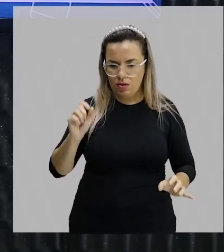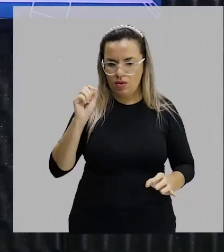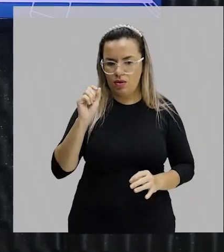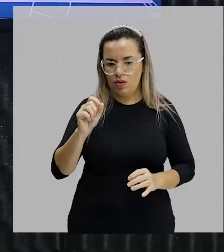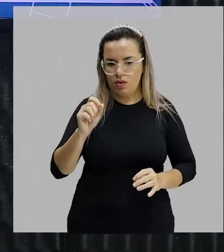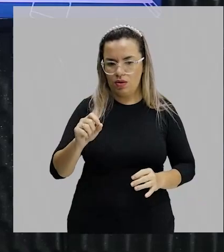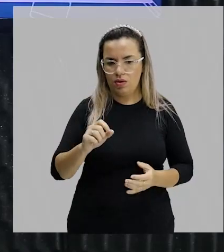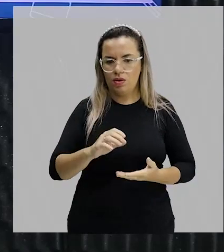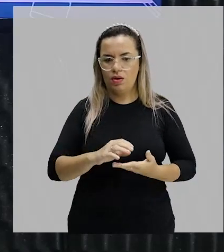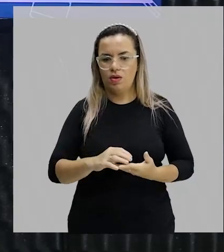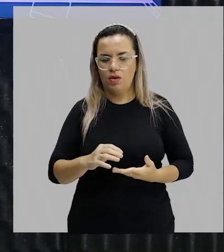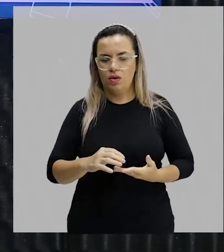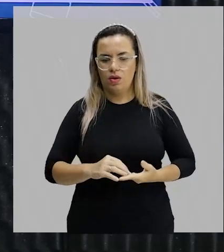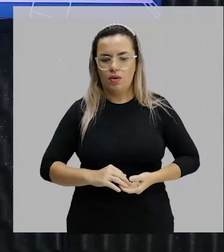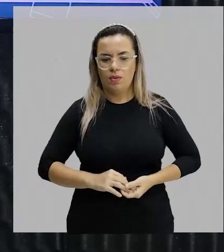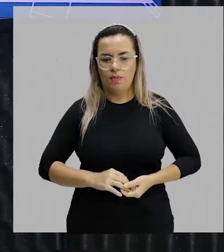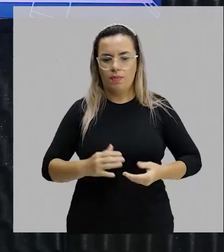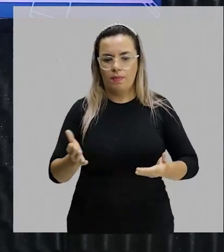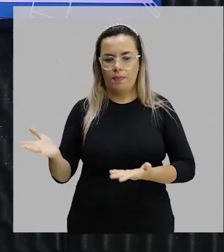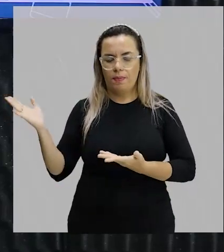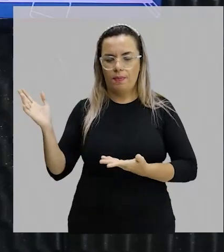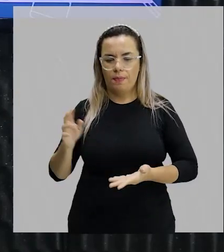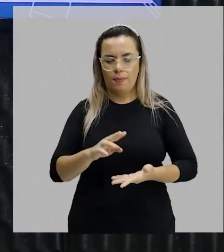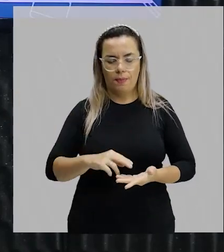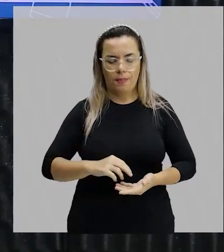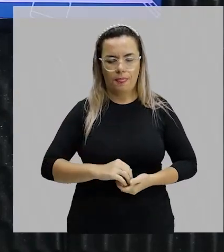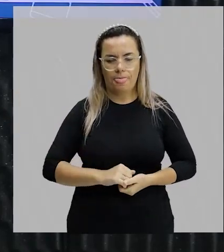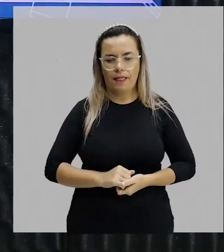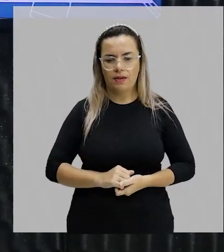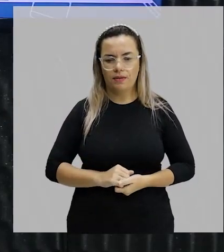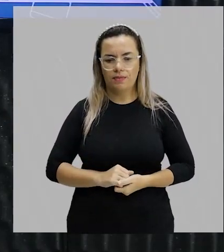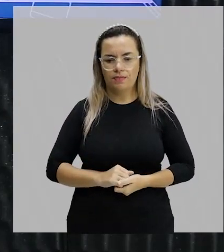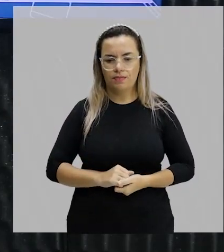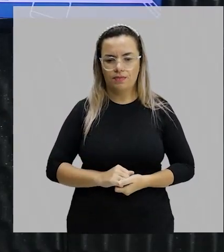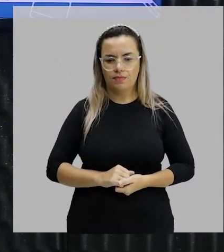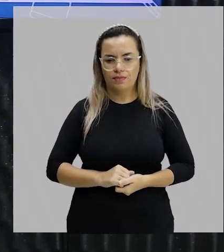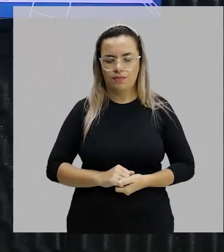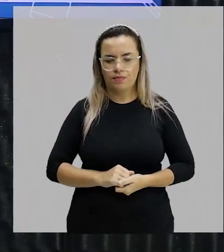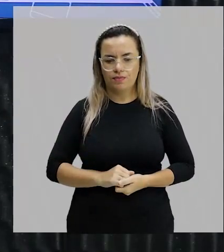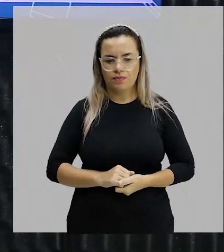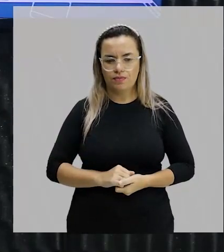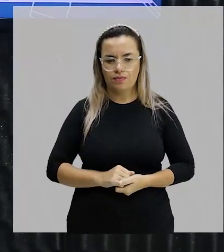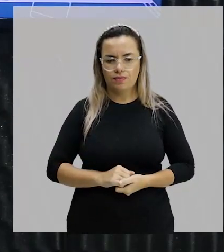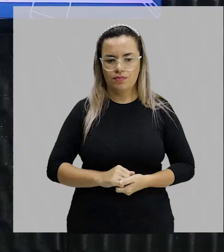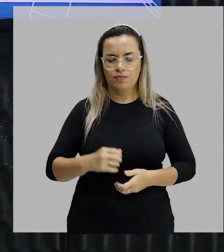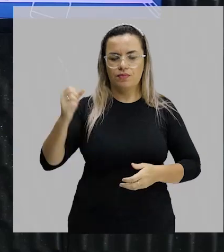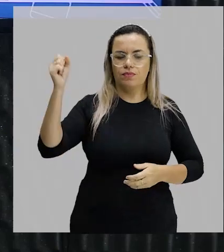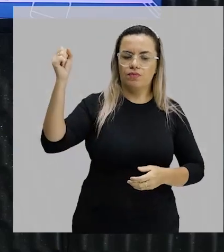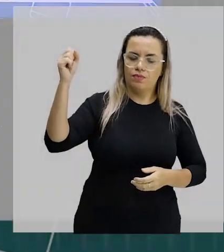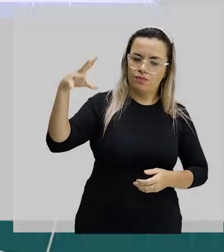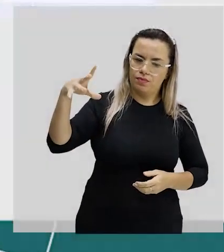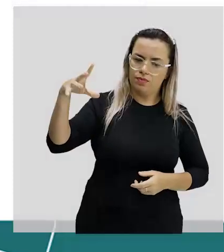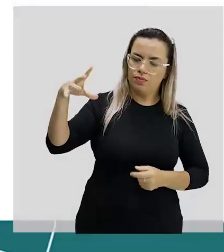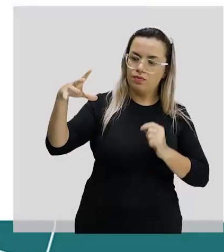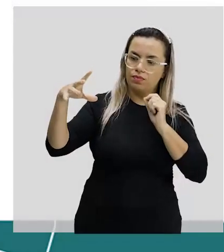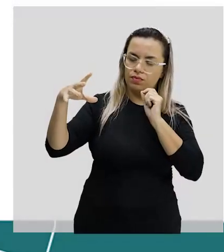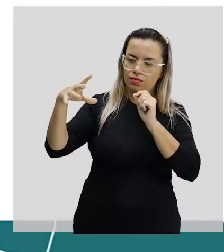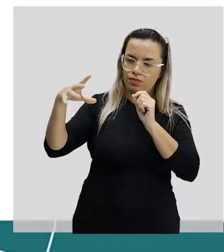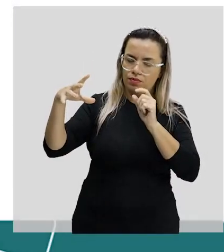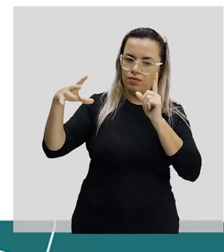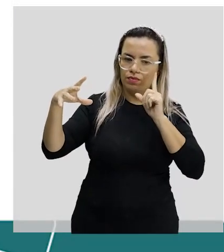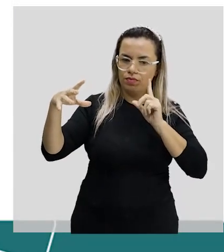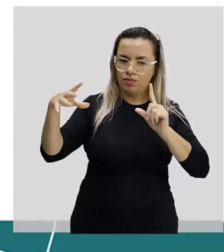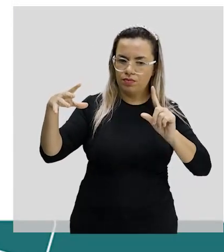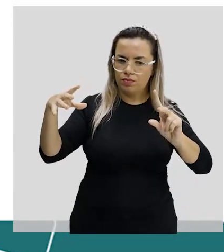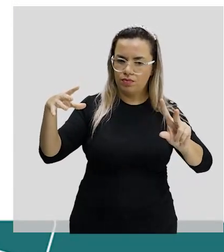elipsodais, satellites, gelatinas e por aí vai, né, que não vai caber agora. Mas o efeito da luz numa cena dessa, principalmente vista ao